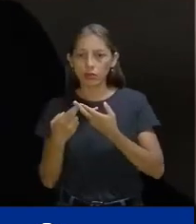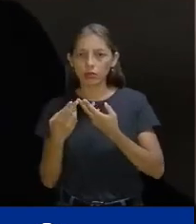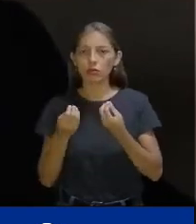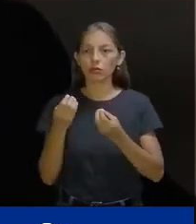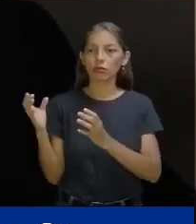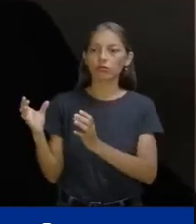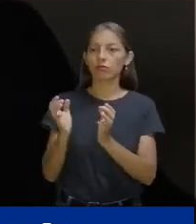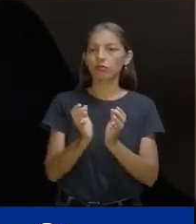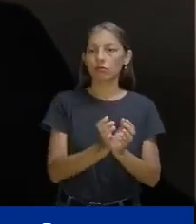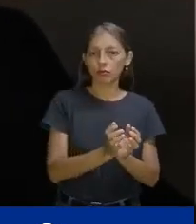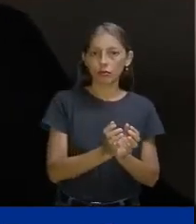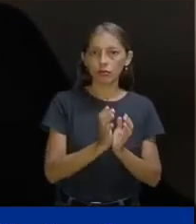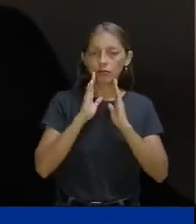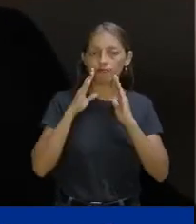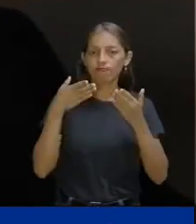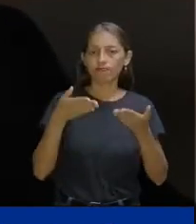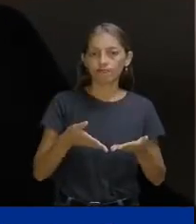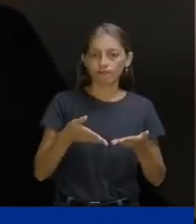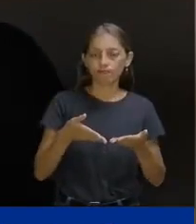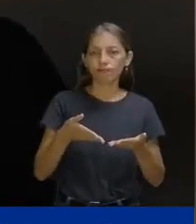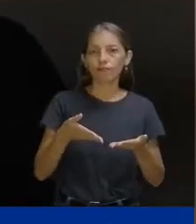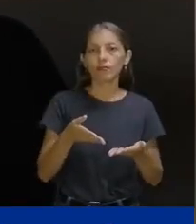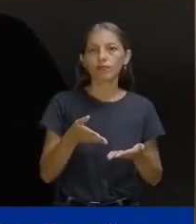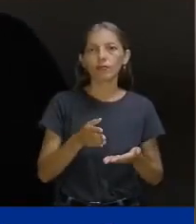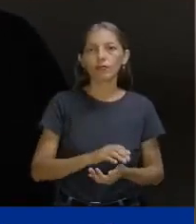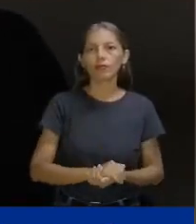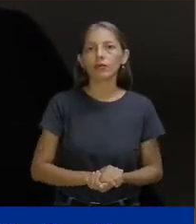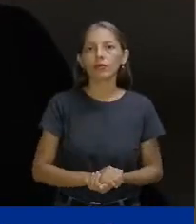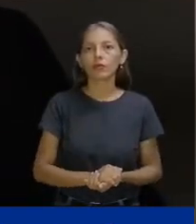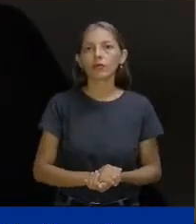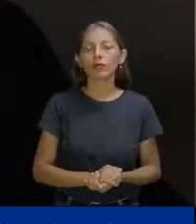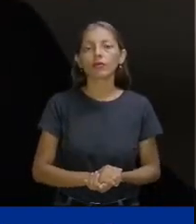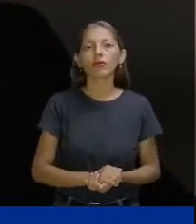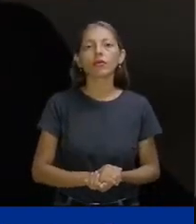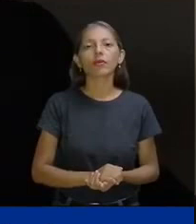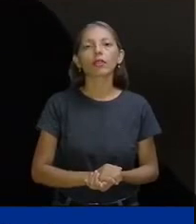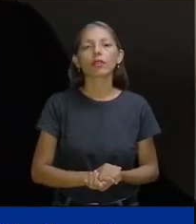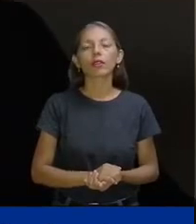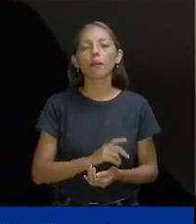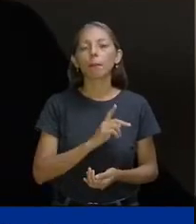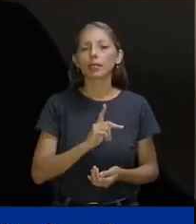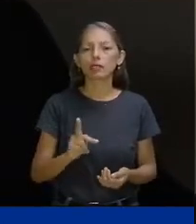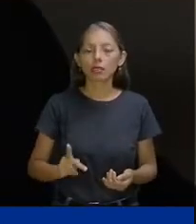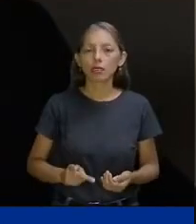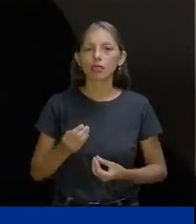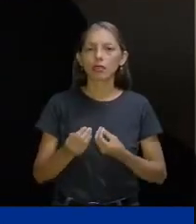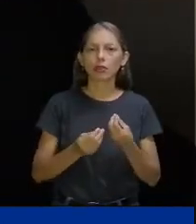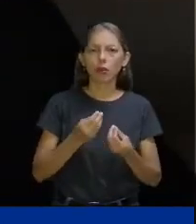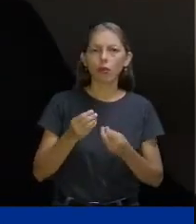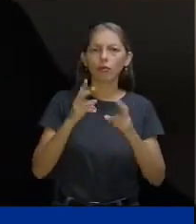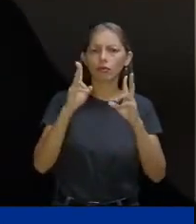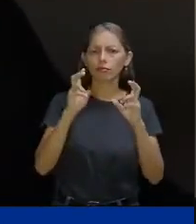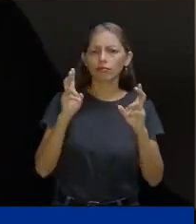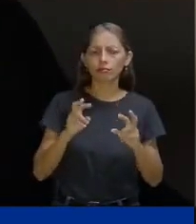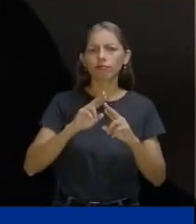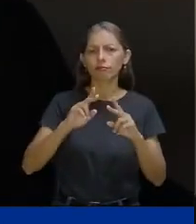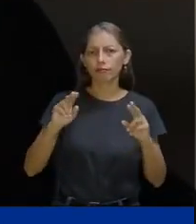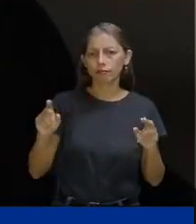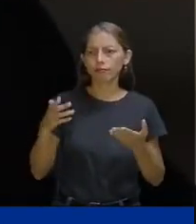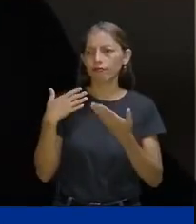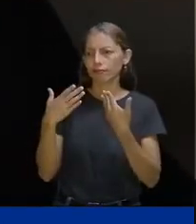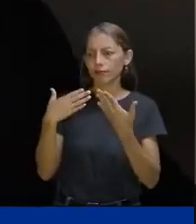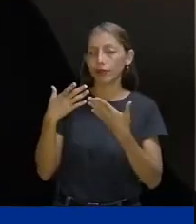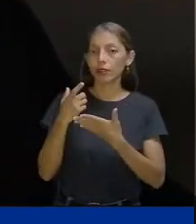nossos magistrados especificamente, né, para tratarmos de assuntos da corregedoria e da presidência depois, para fornecer a todos eles